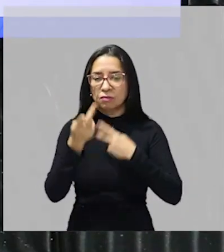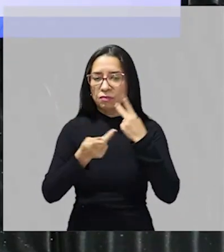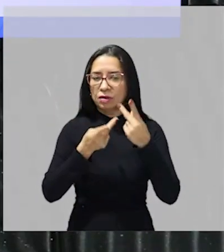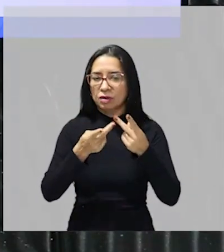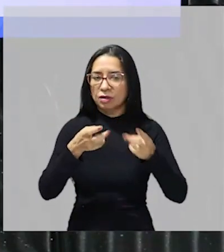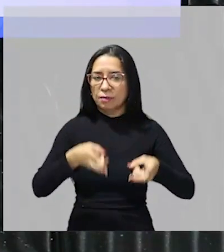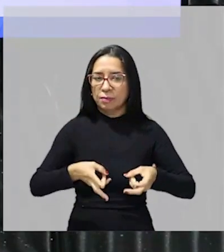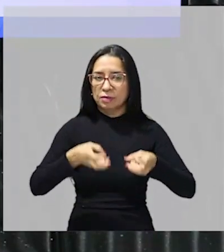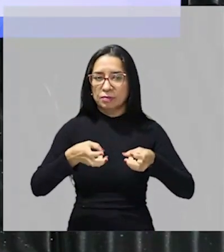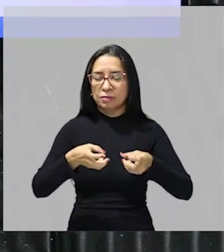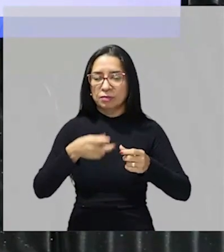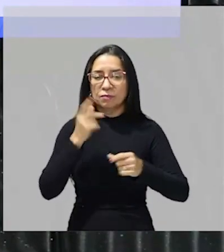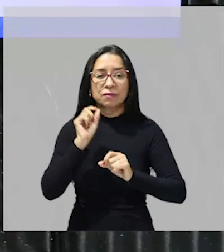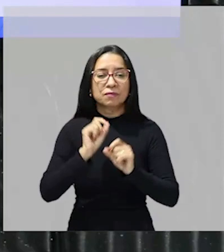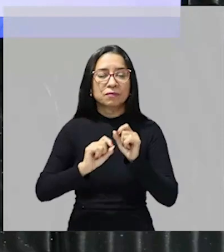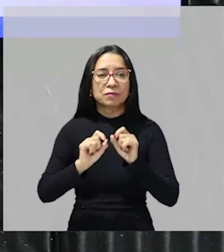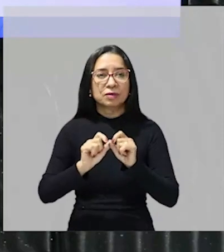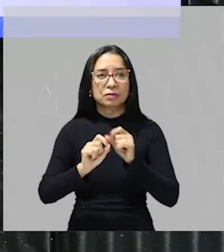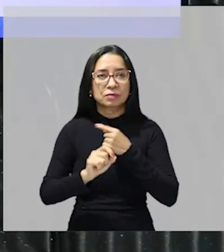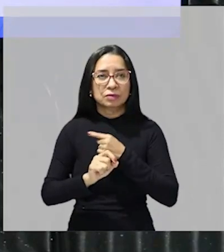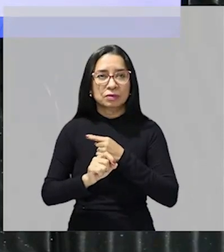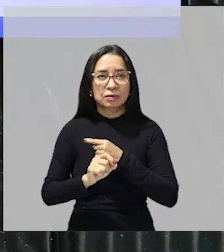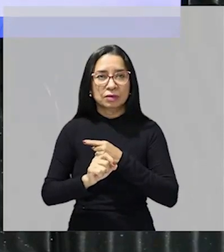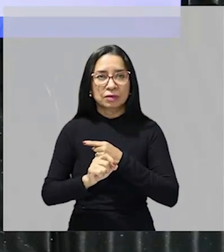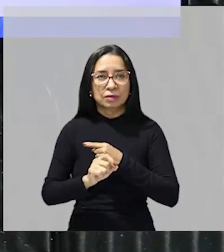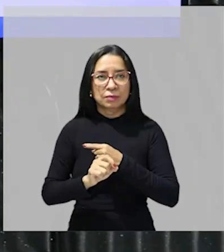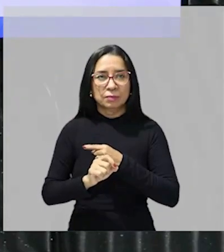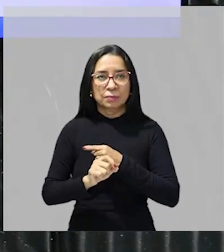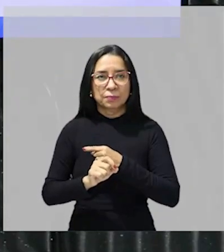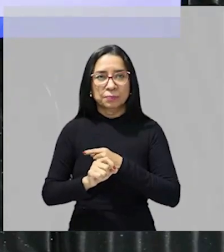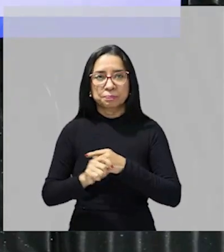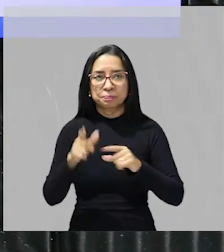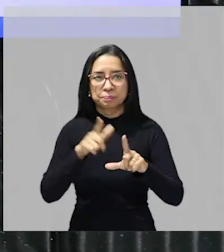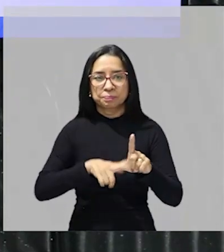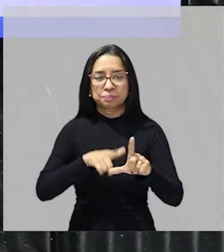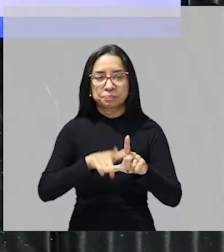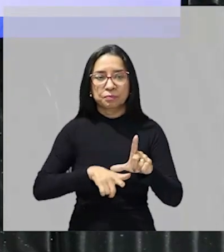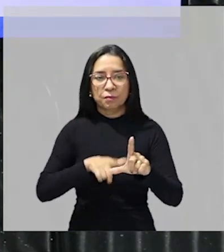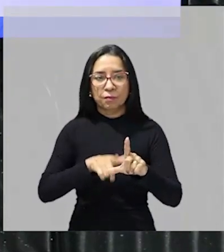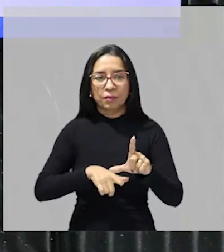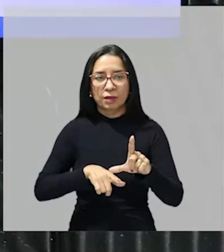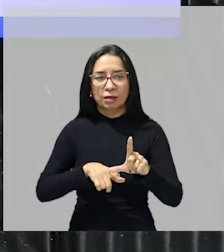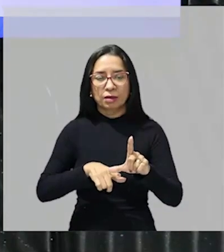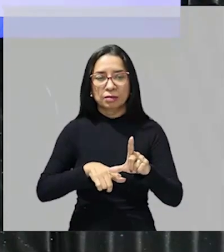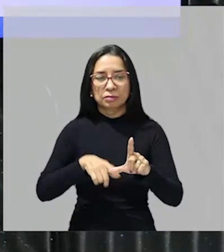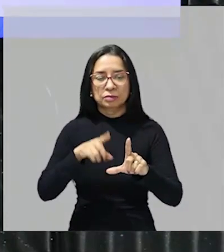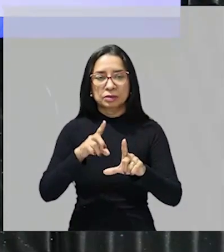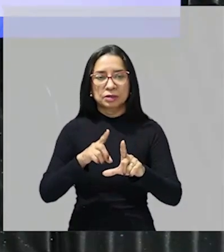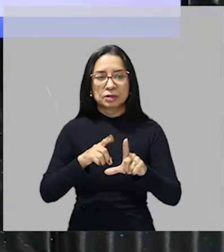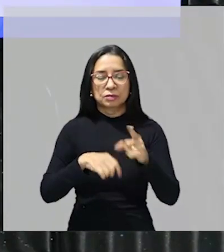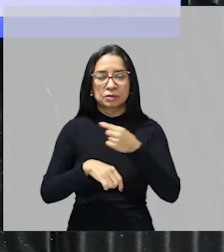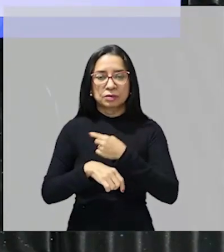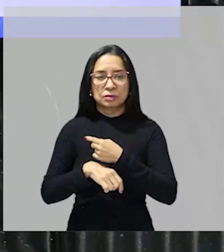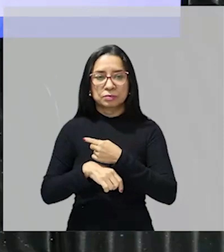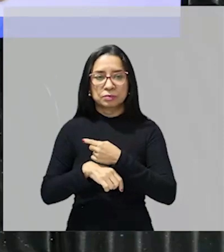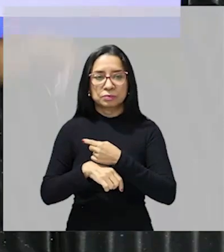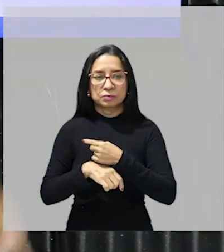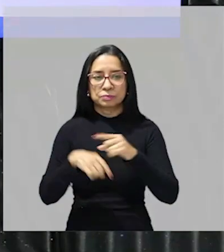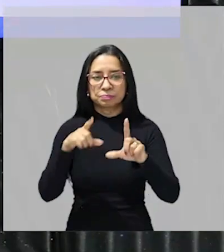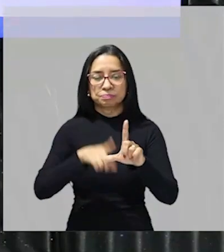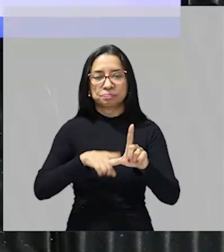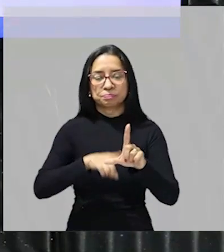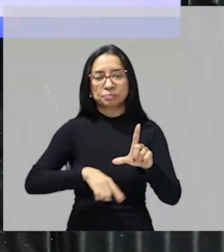falar exatamente o destino trágico de Santiago que Plácida foi incapaz de